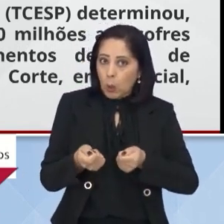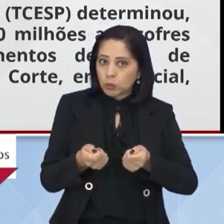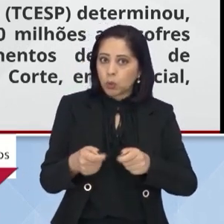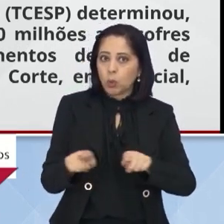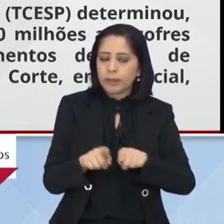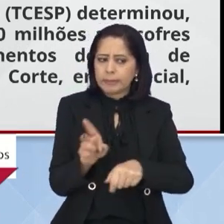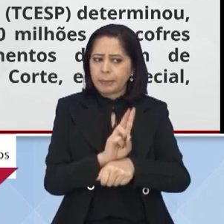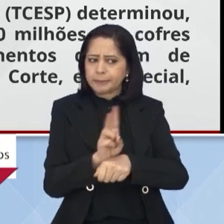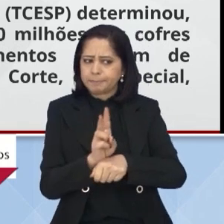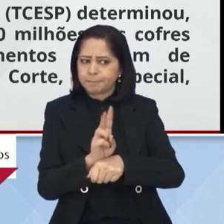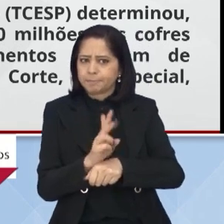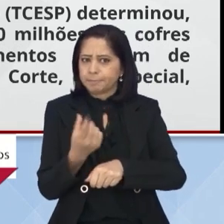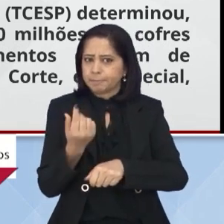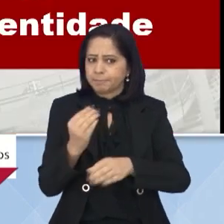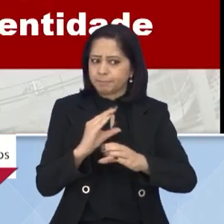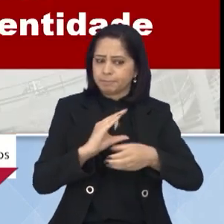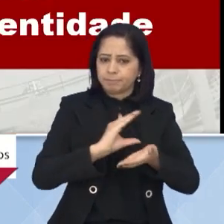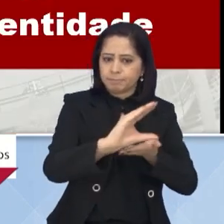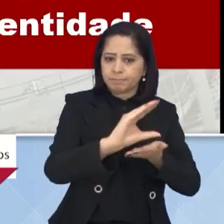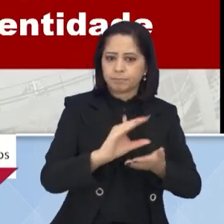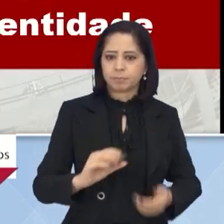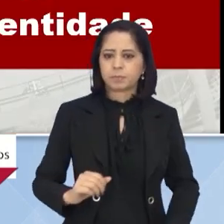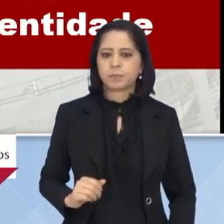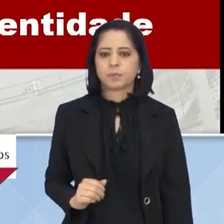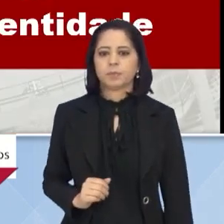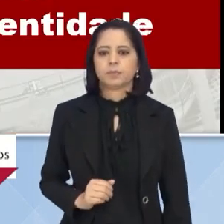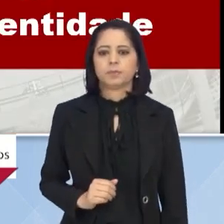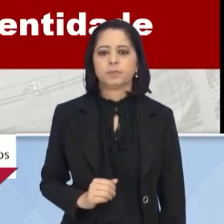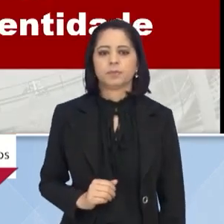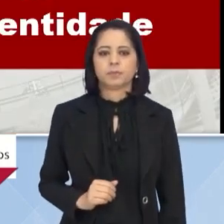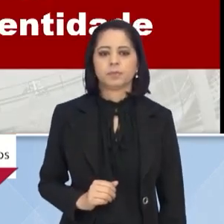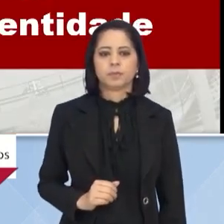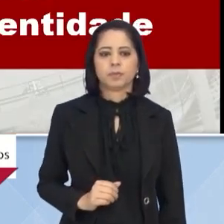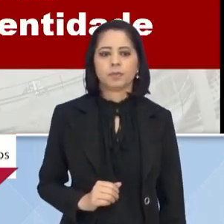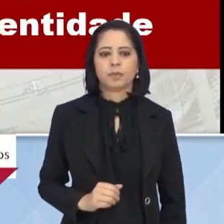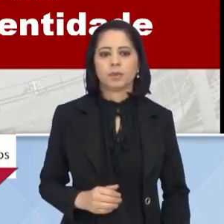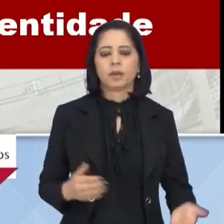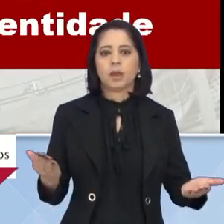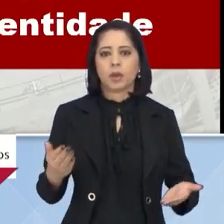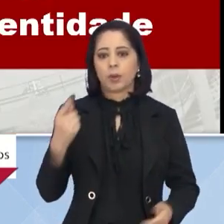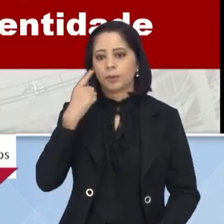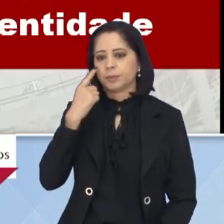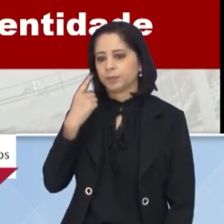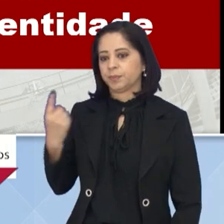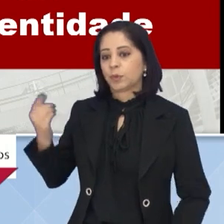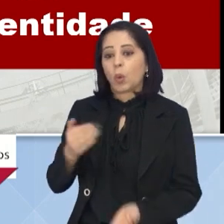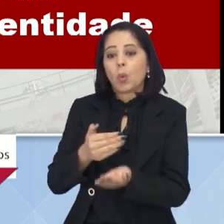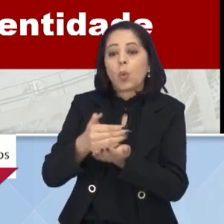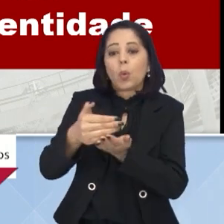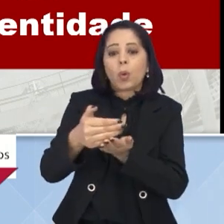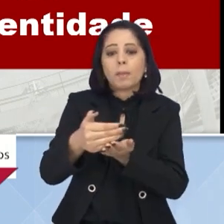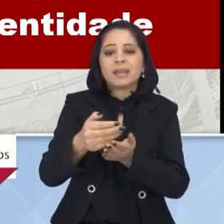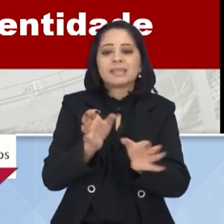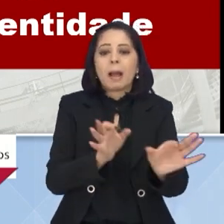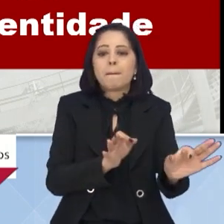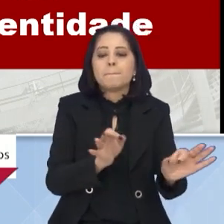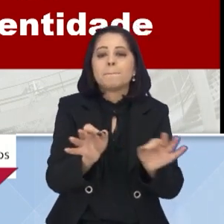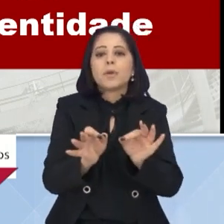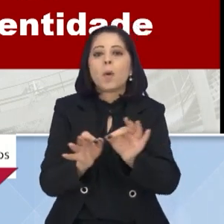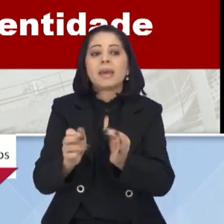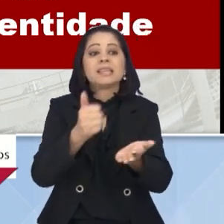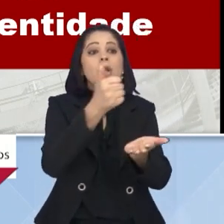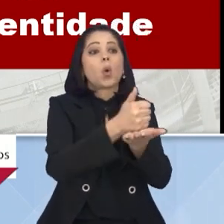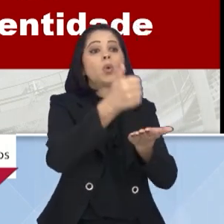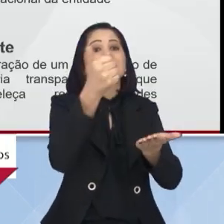fiscalização desses repasses Então vamos falar começar do começo né o planejamento da contratação